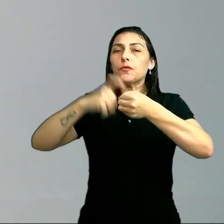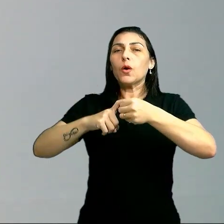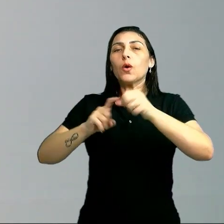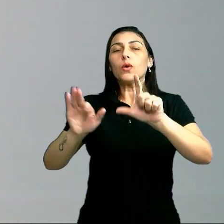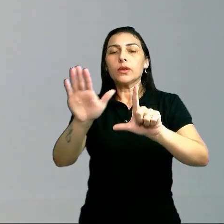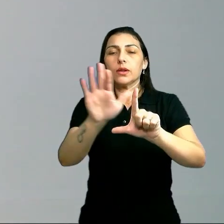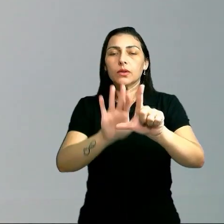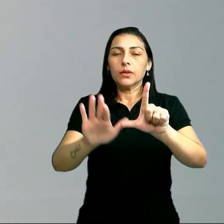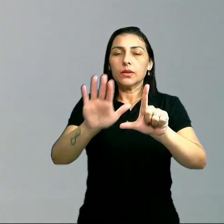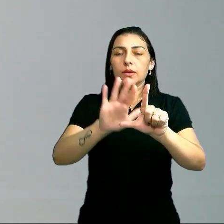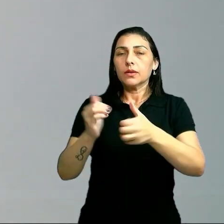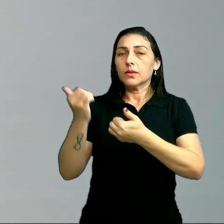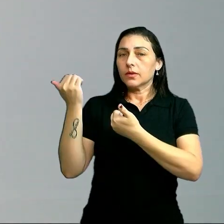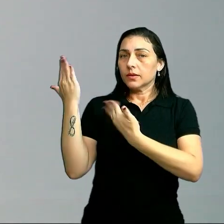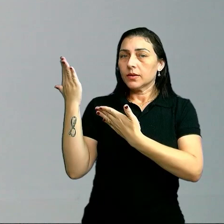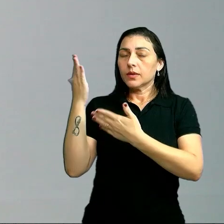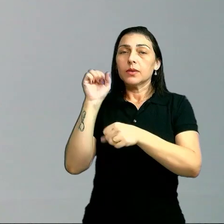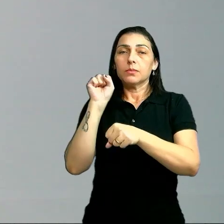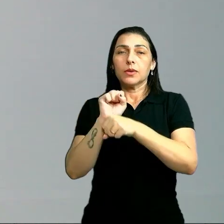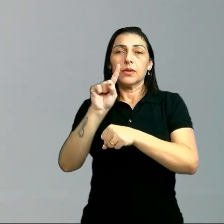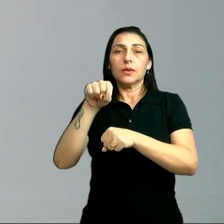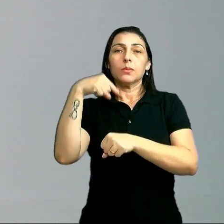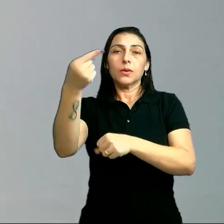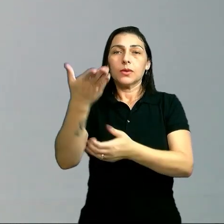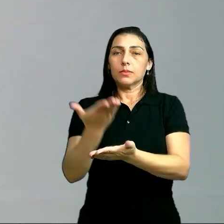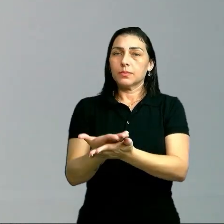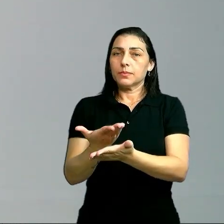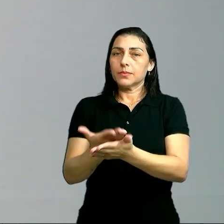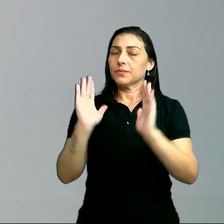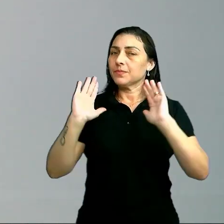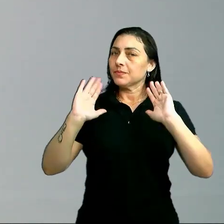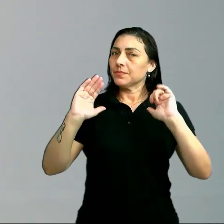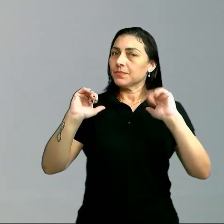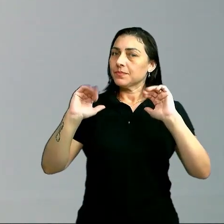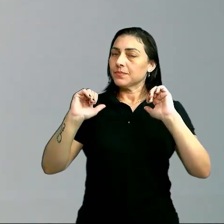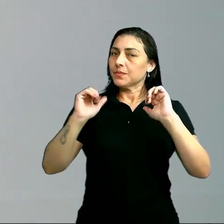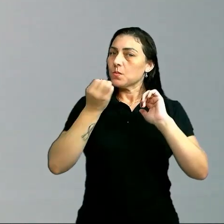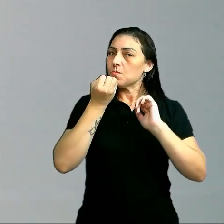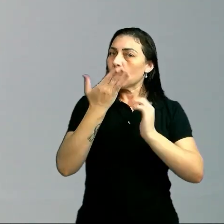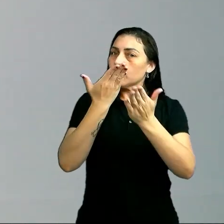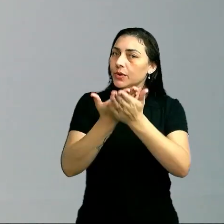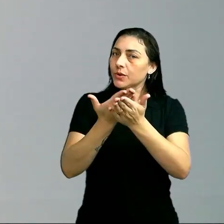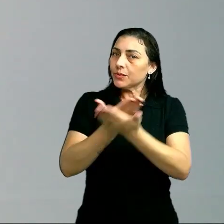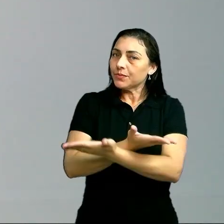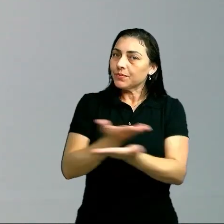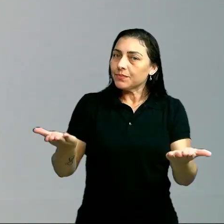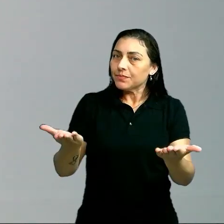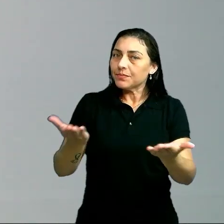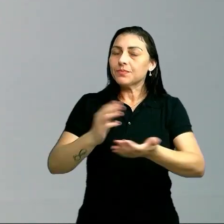nossas plataformas e espero vocês na nossa próxima aula. Tchau, tchau, bons estudos.